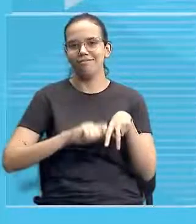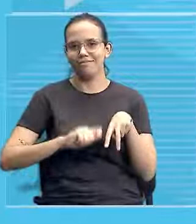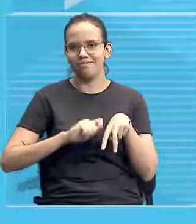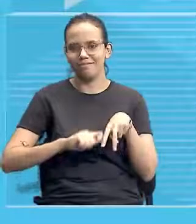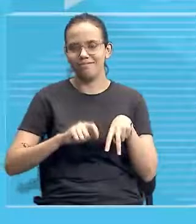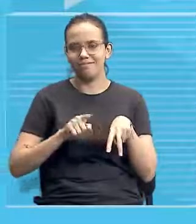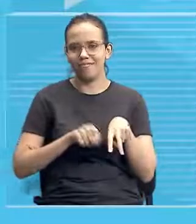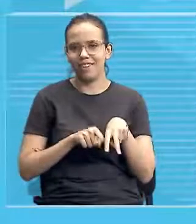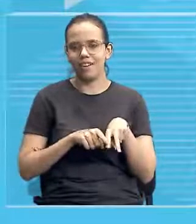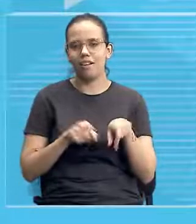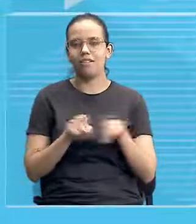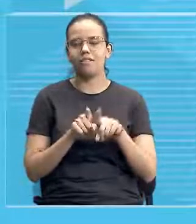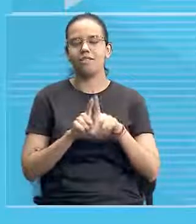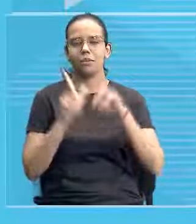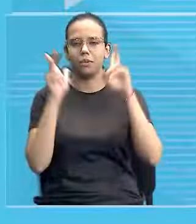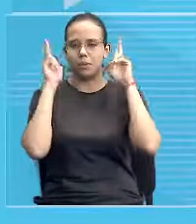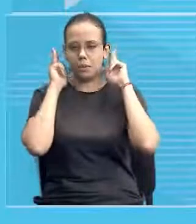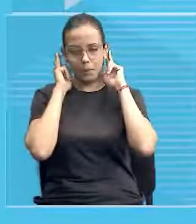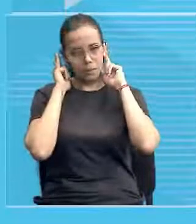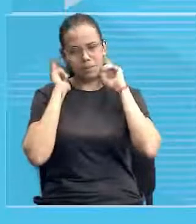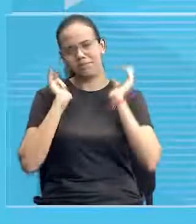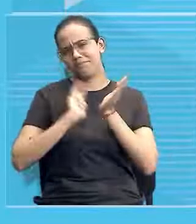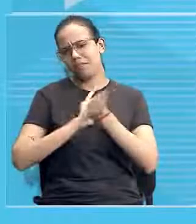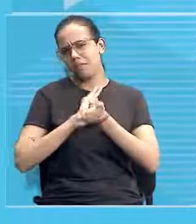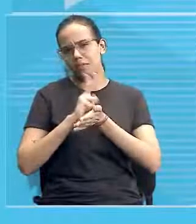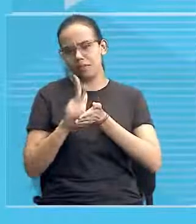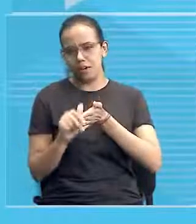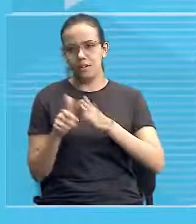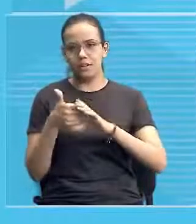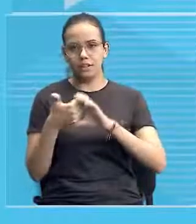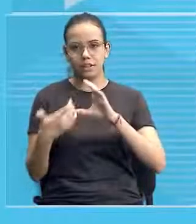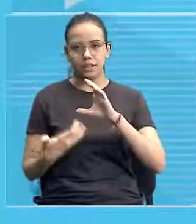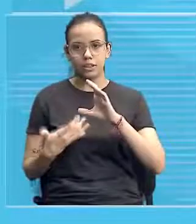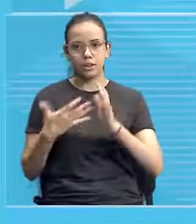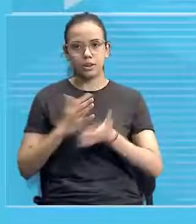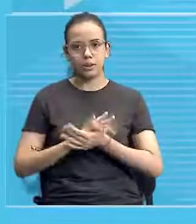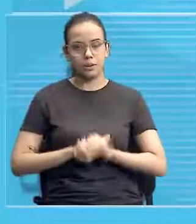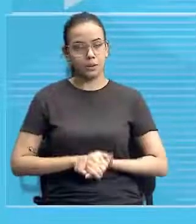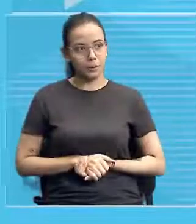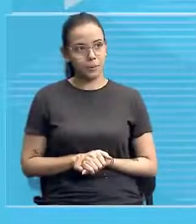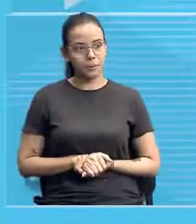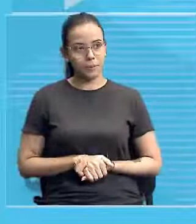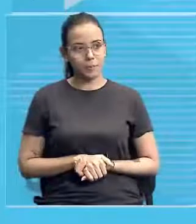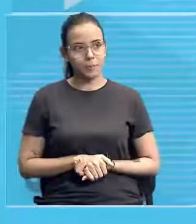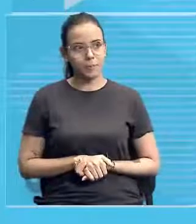que você use cabelo curto, etc, etc, etc.